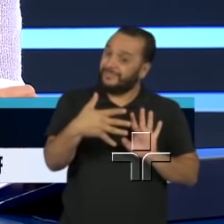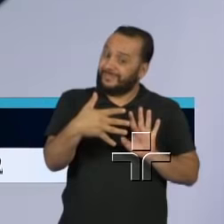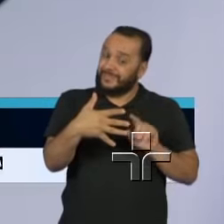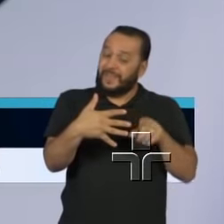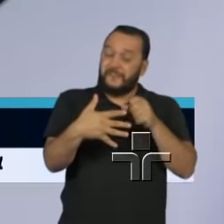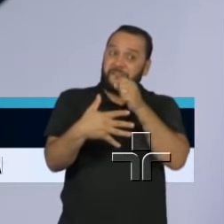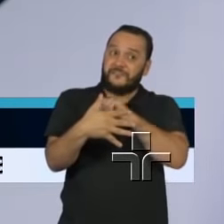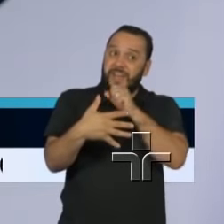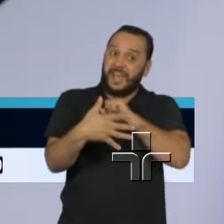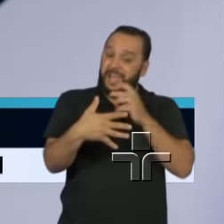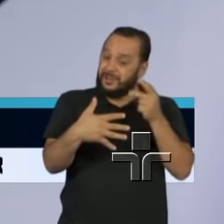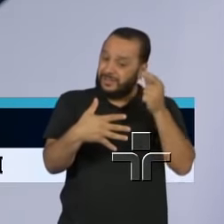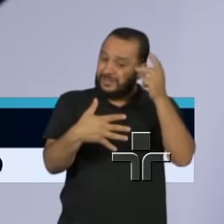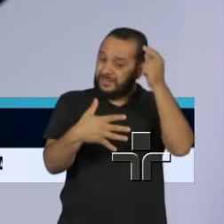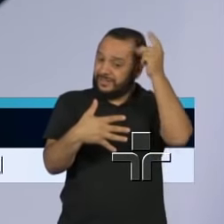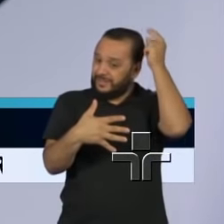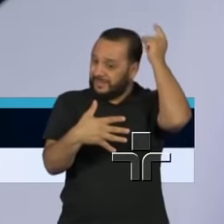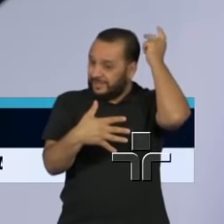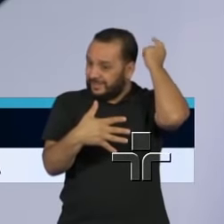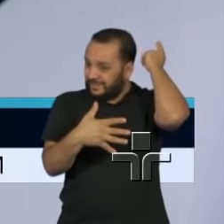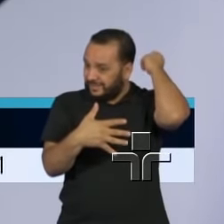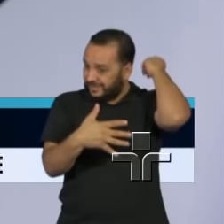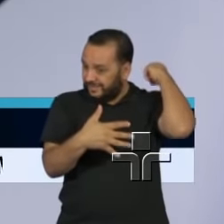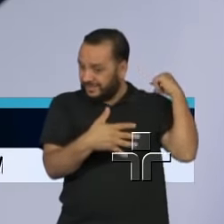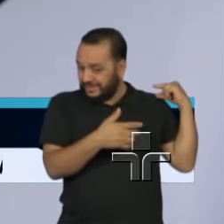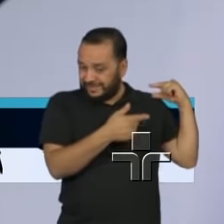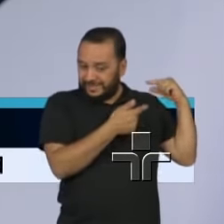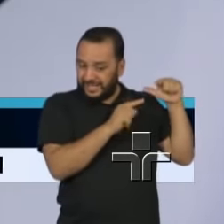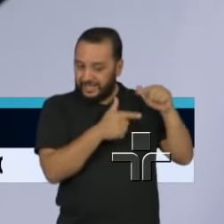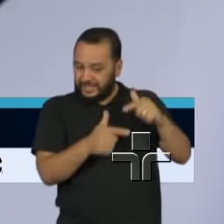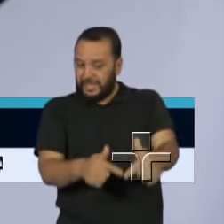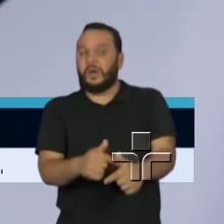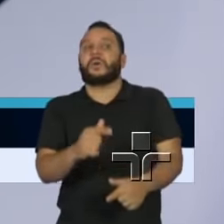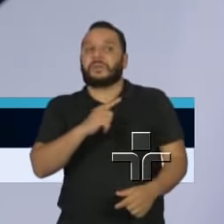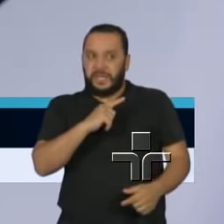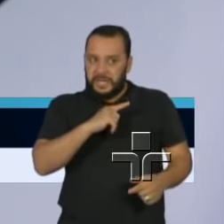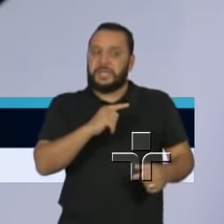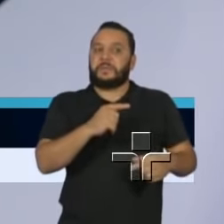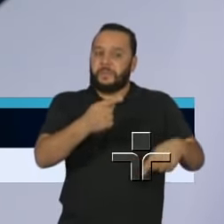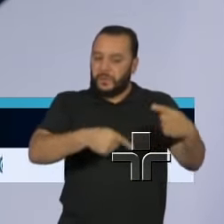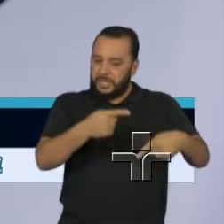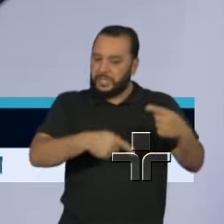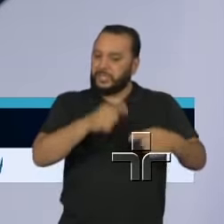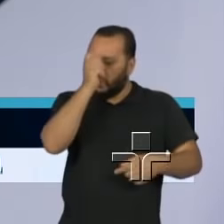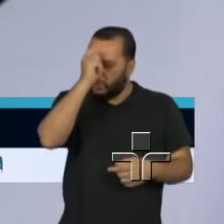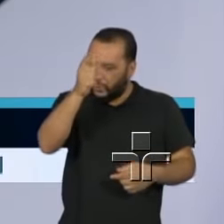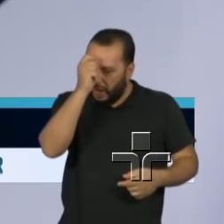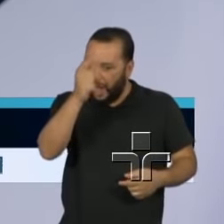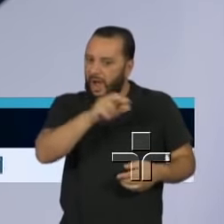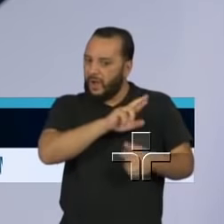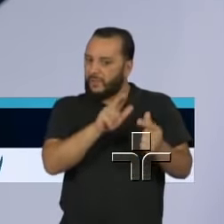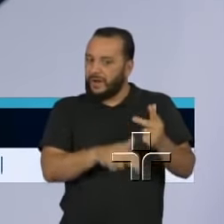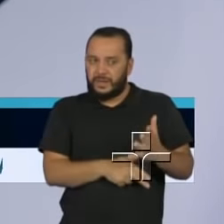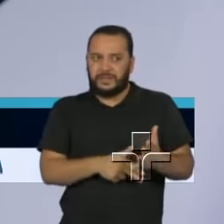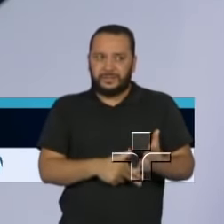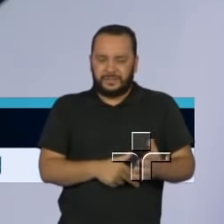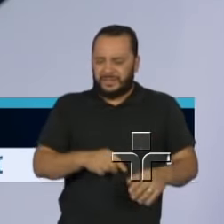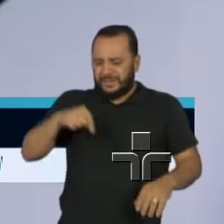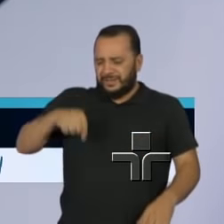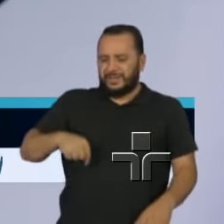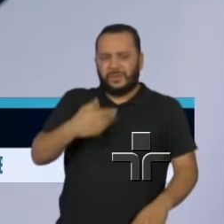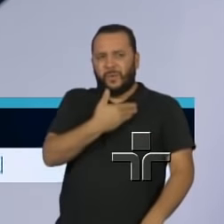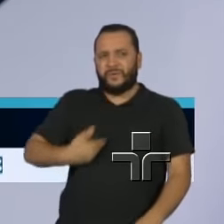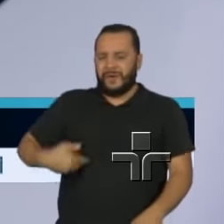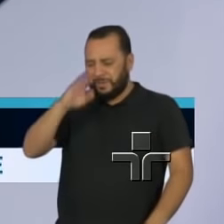antigas no Japão, né? Tem raízes políticas, culturais, etc. Não é fácil para o governo